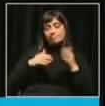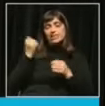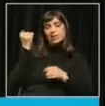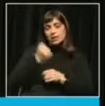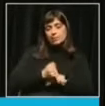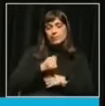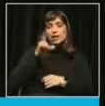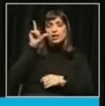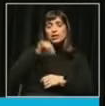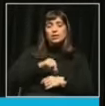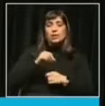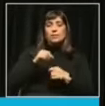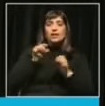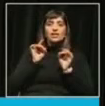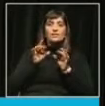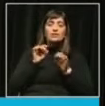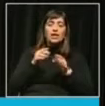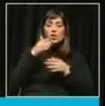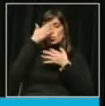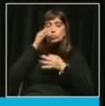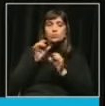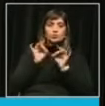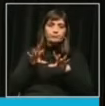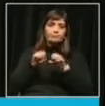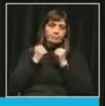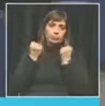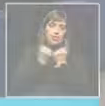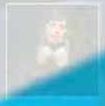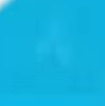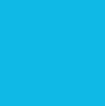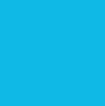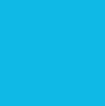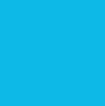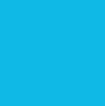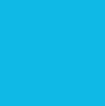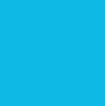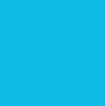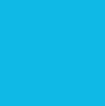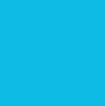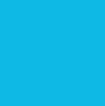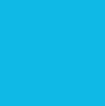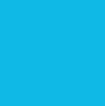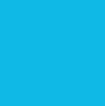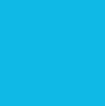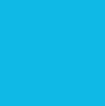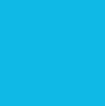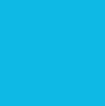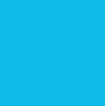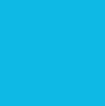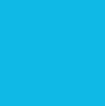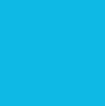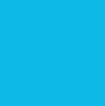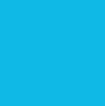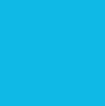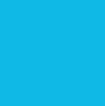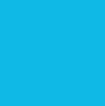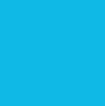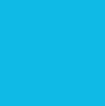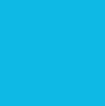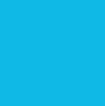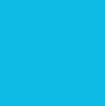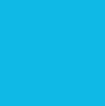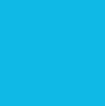criminais e para reduzir comportamentos anti-sociais criado em E aí